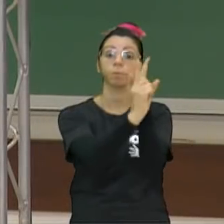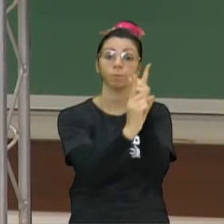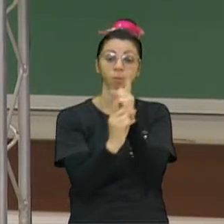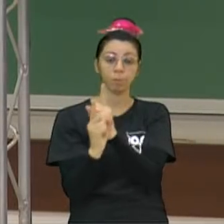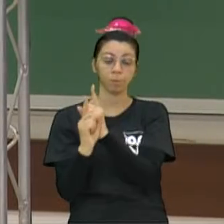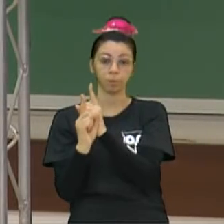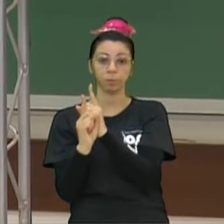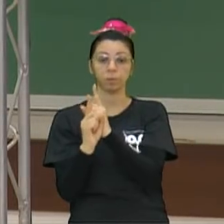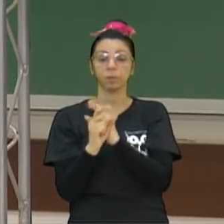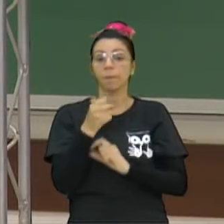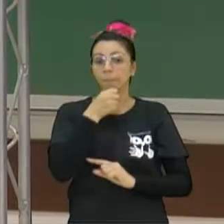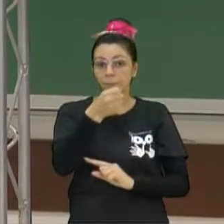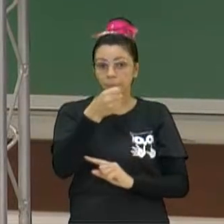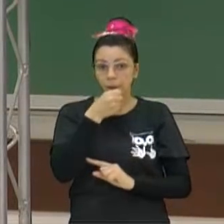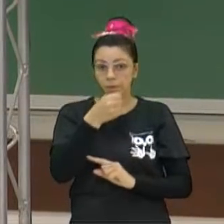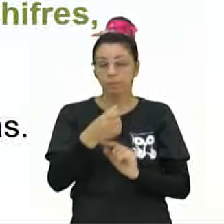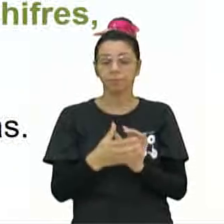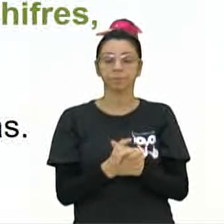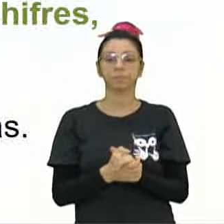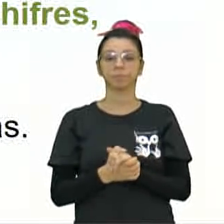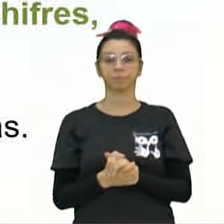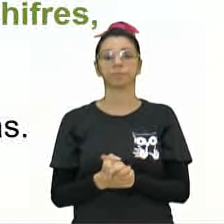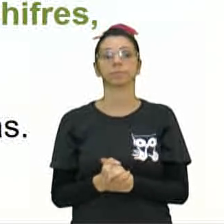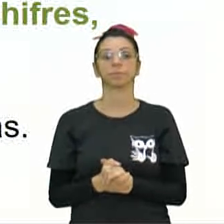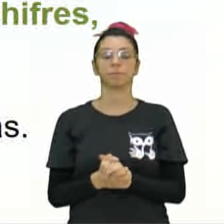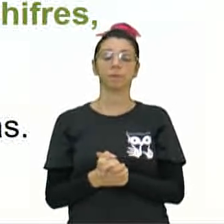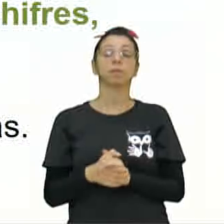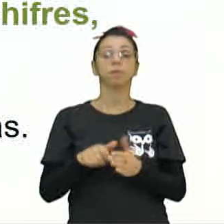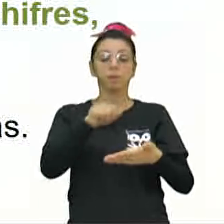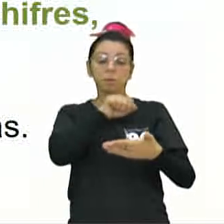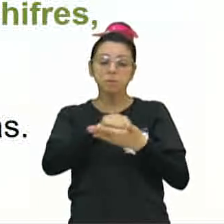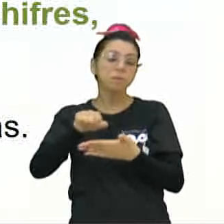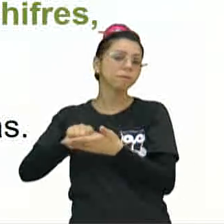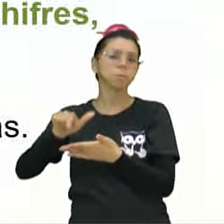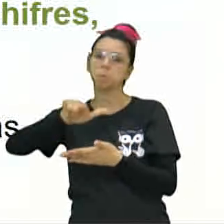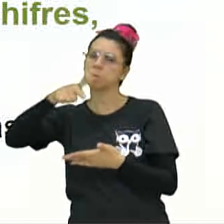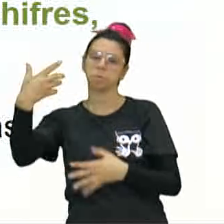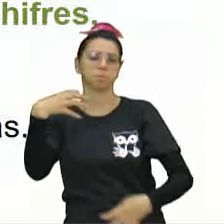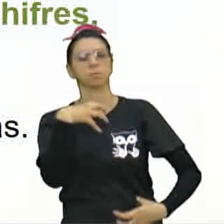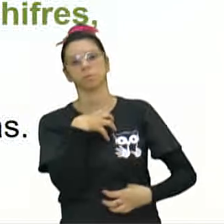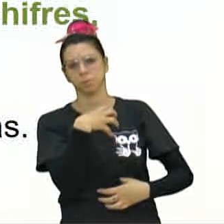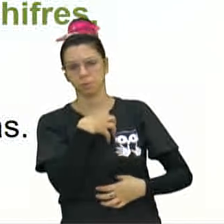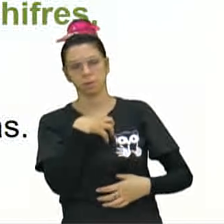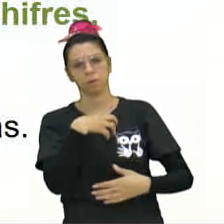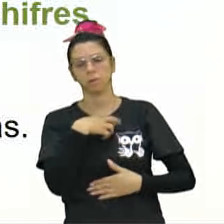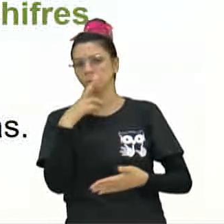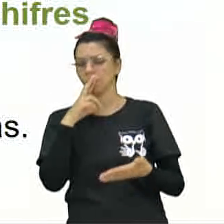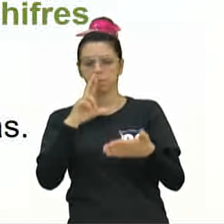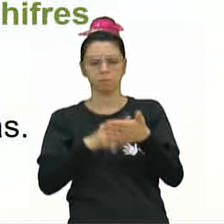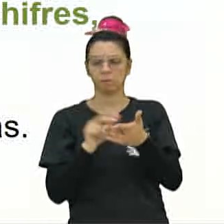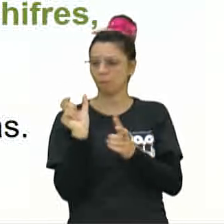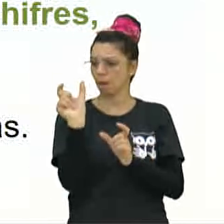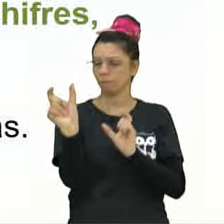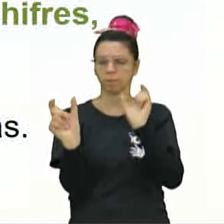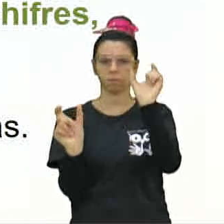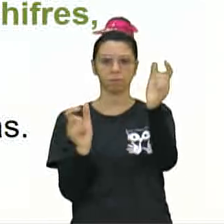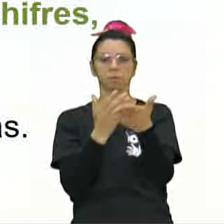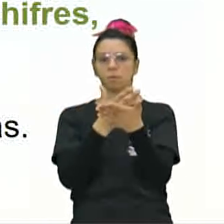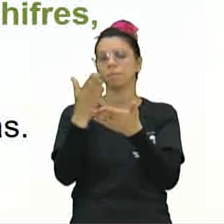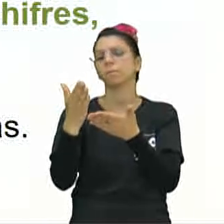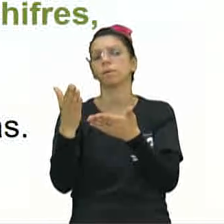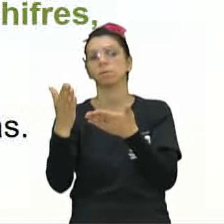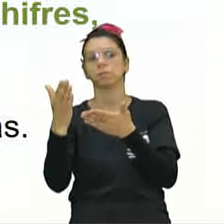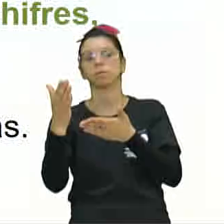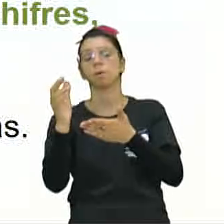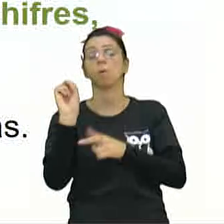micronarrativas, certo? Se vocês aí descreveram de outra forma, só colocando as palavras iniciais ali,